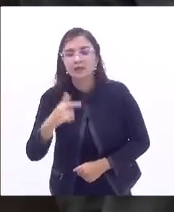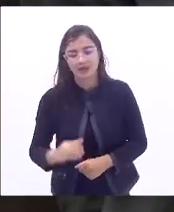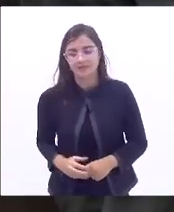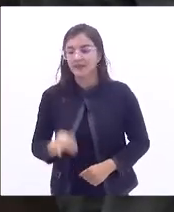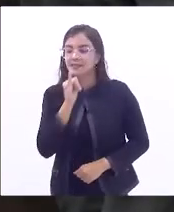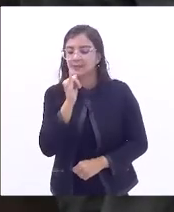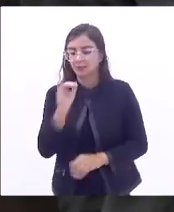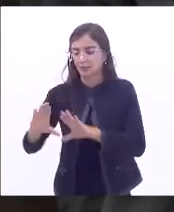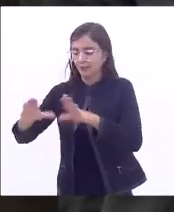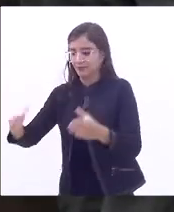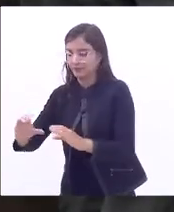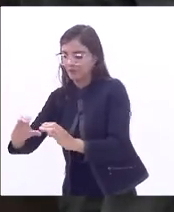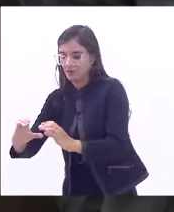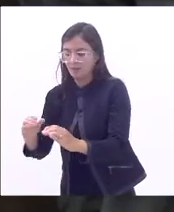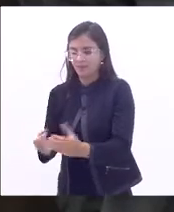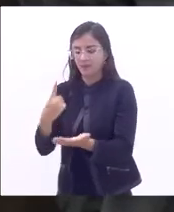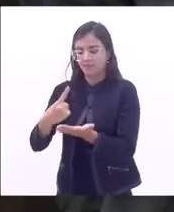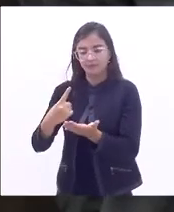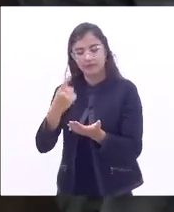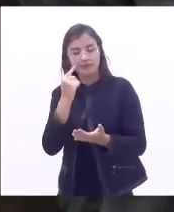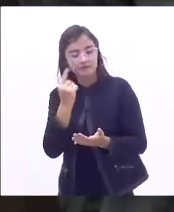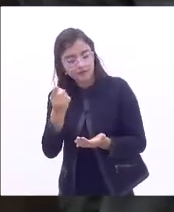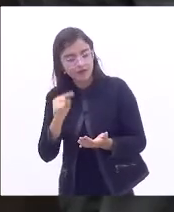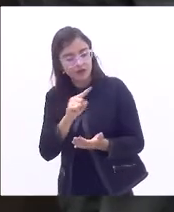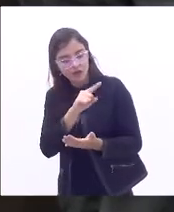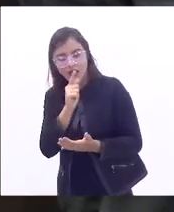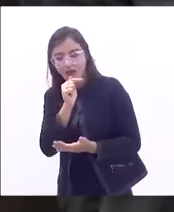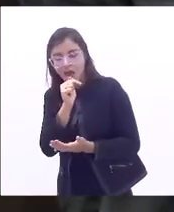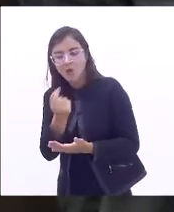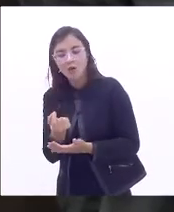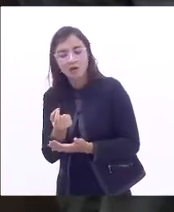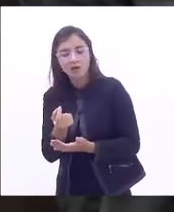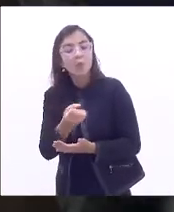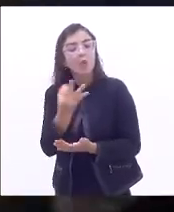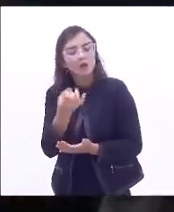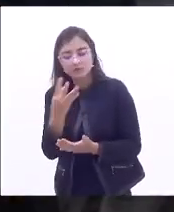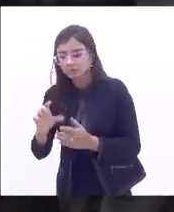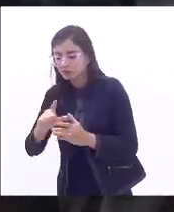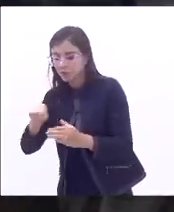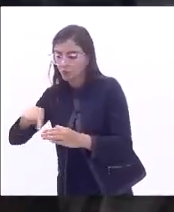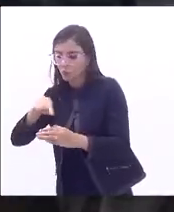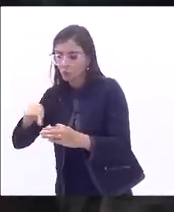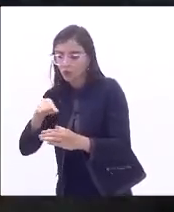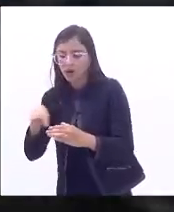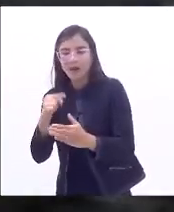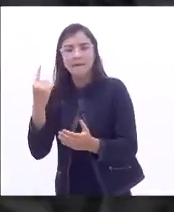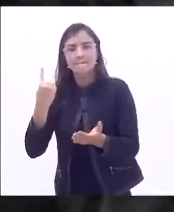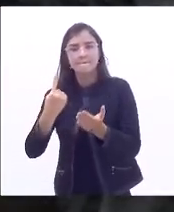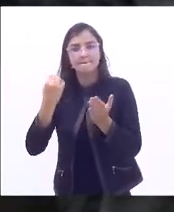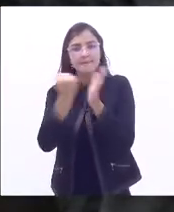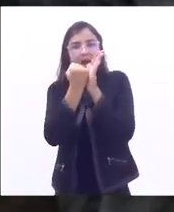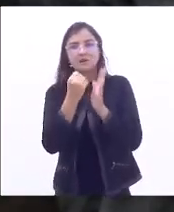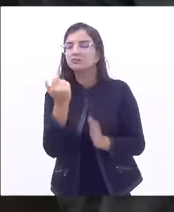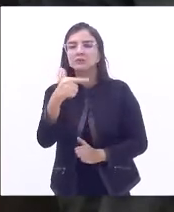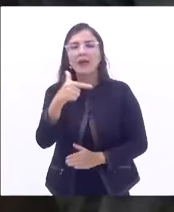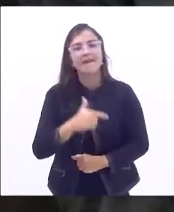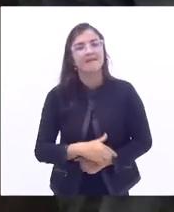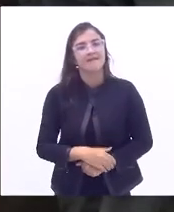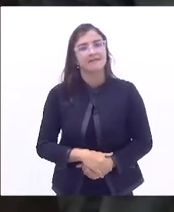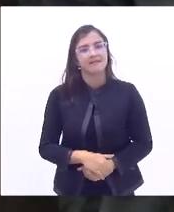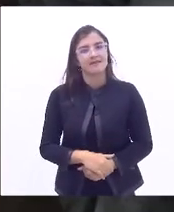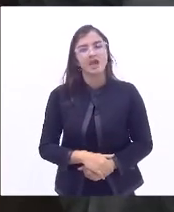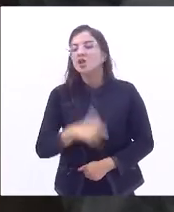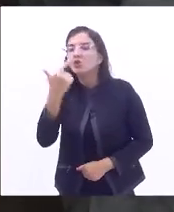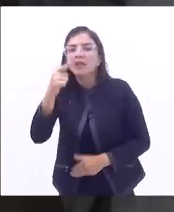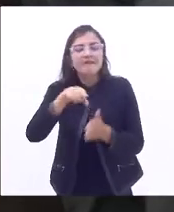É liberado. A água sai do rio e vai direto para as criar as caldeiras. Não existe nenhuma fiscalização. O certo seria